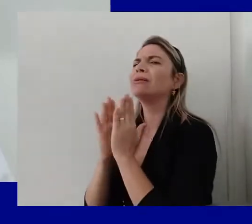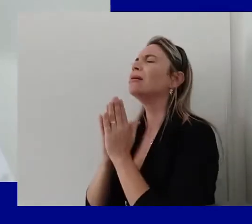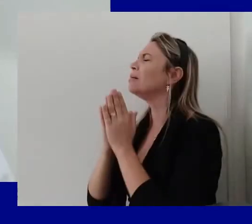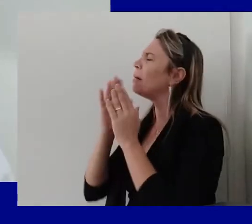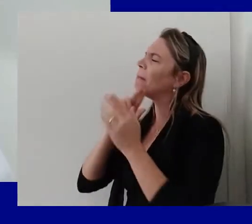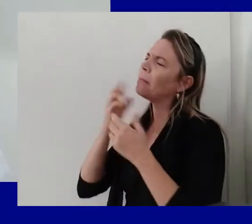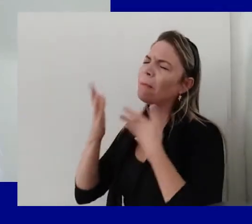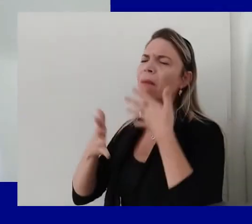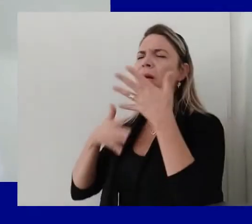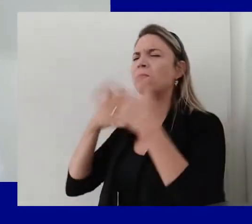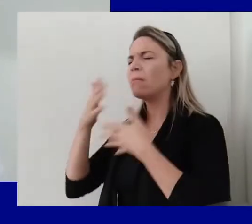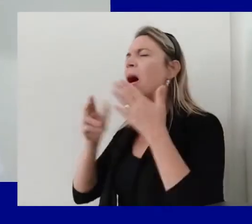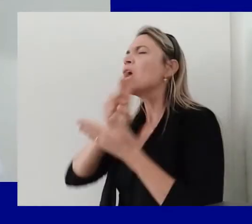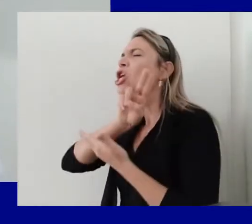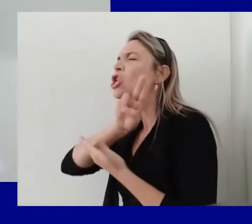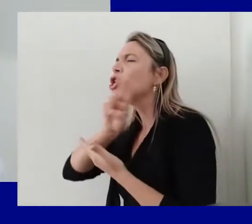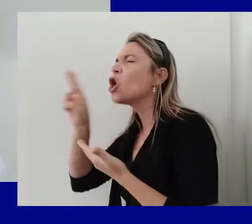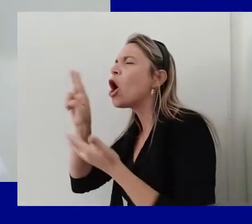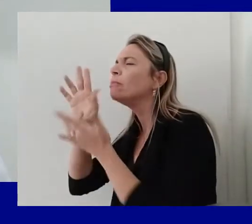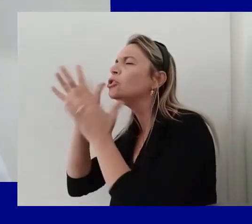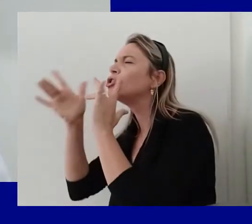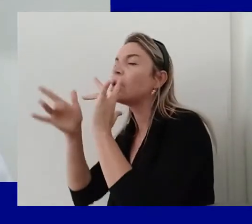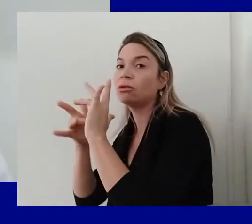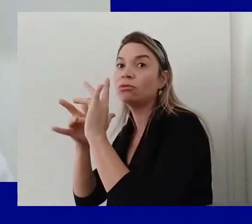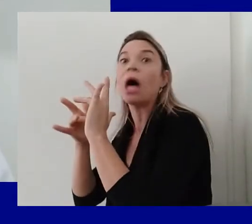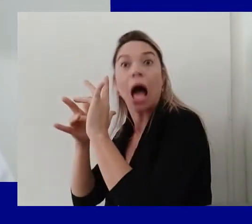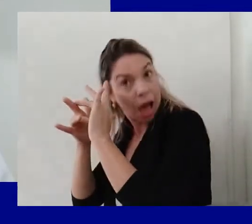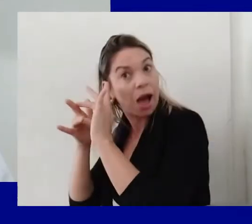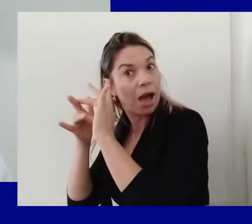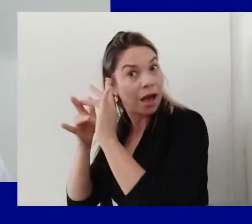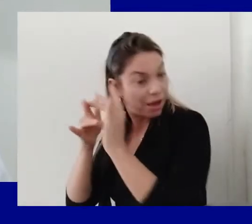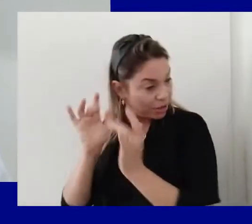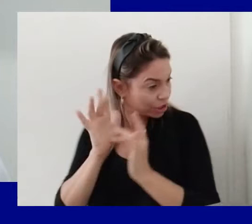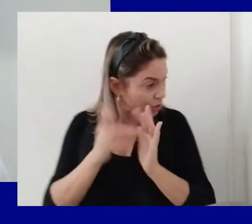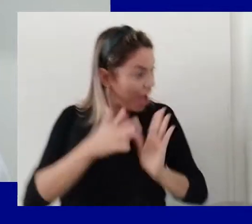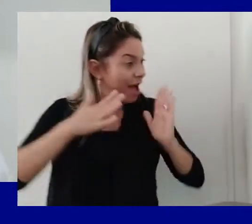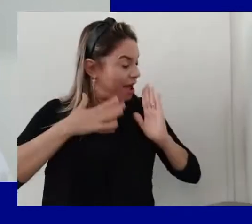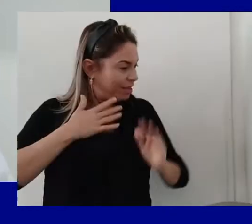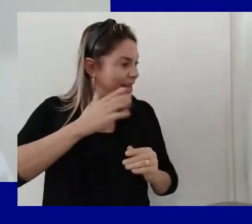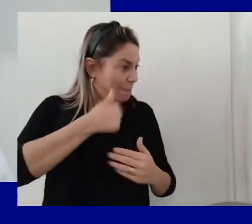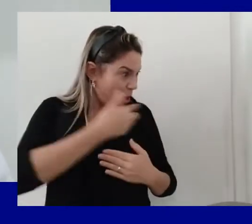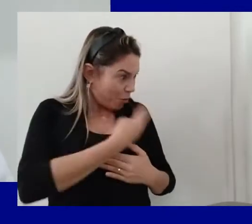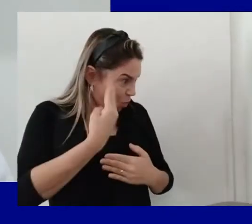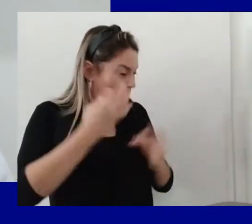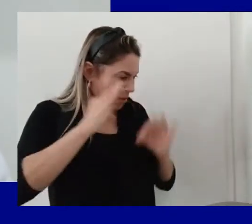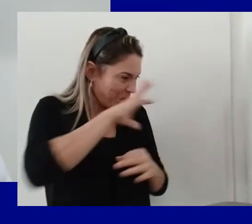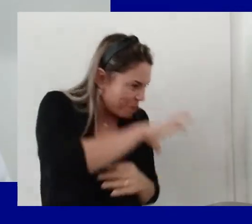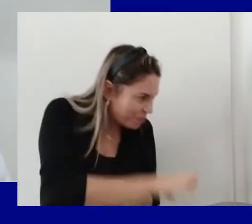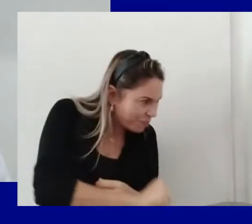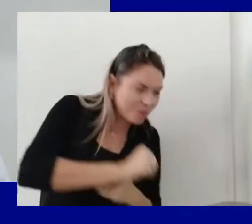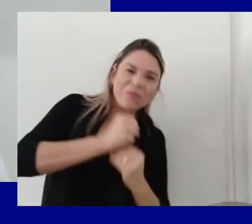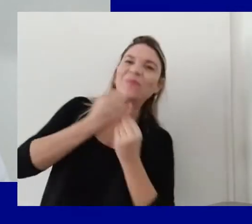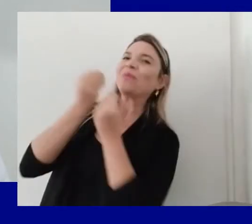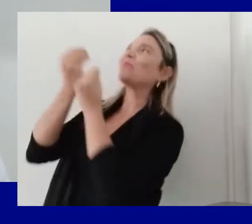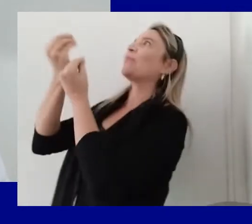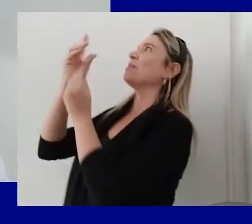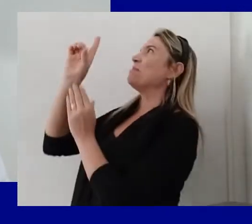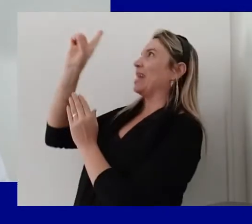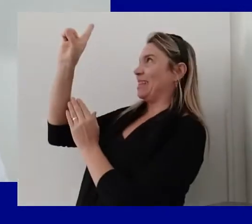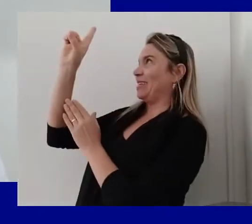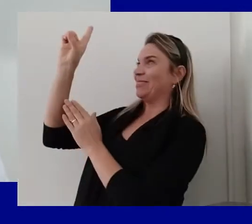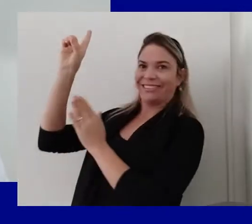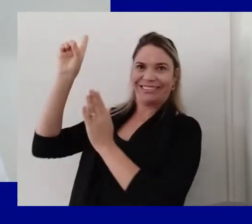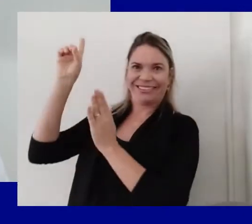vai agir em resposta à sua oração, será em nome de Jesus, através da intercessão, da mediação